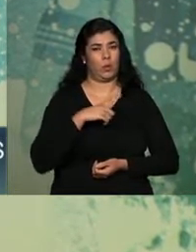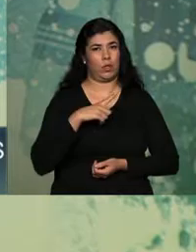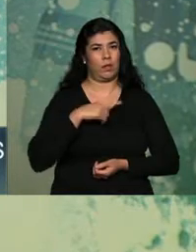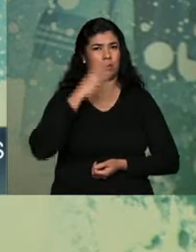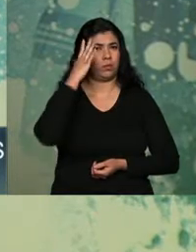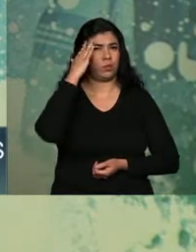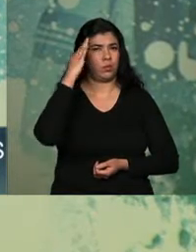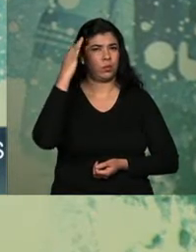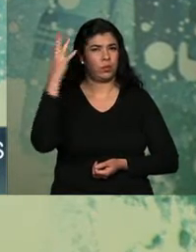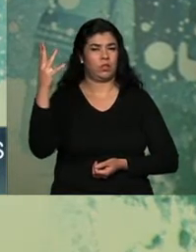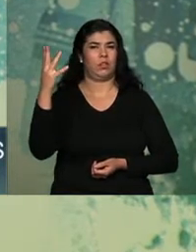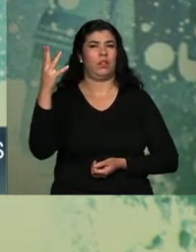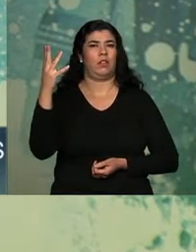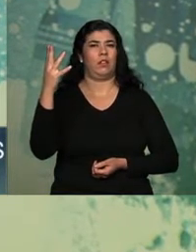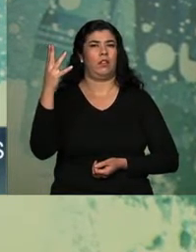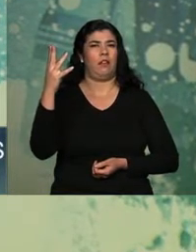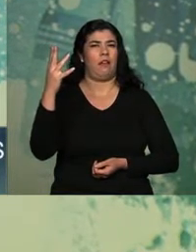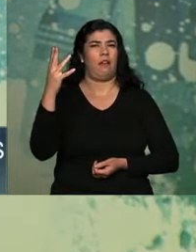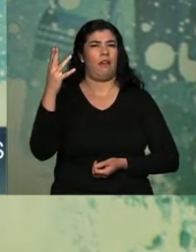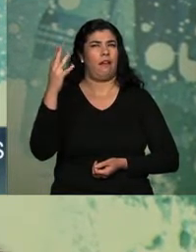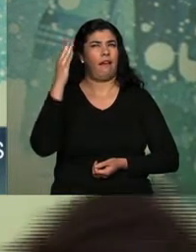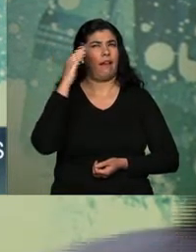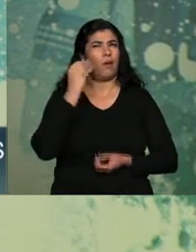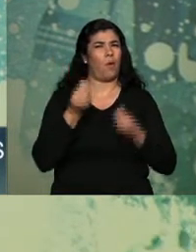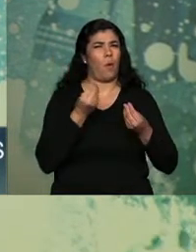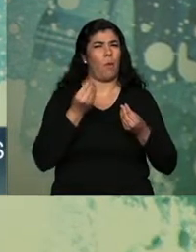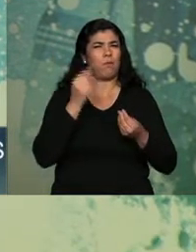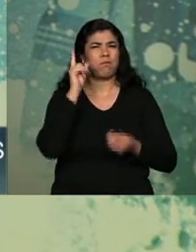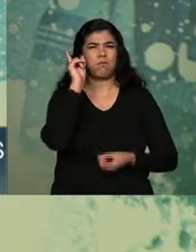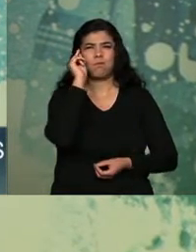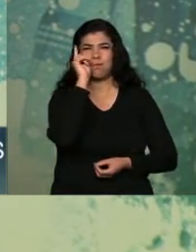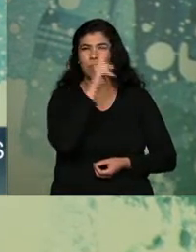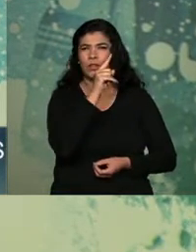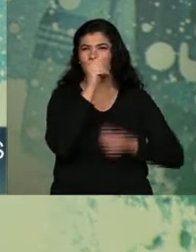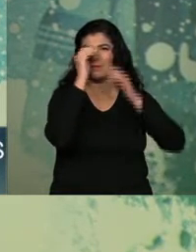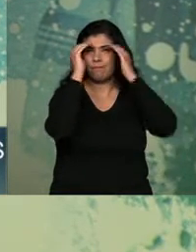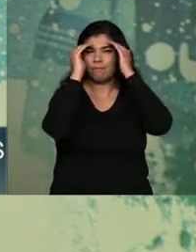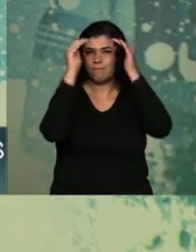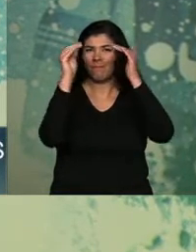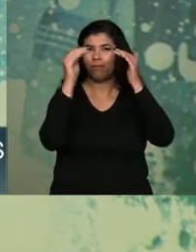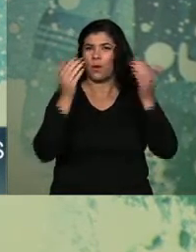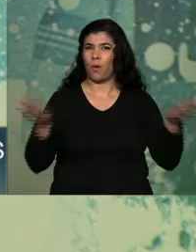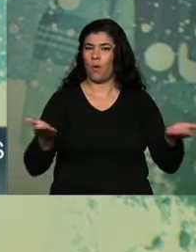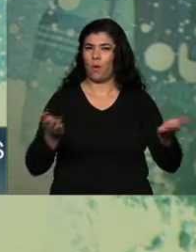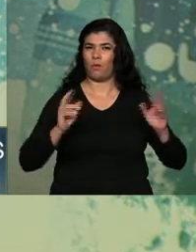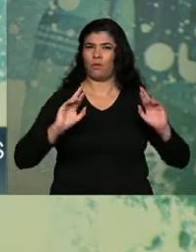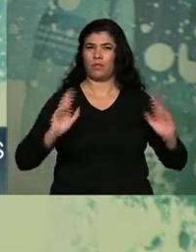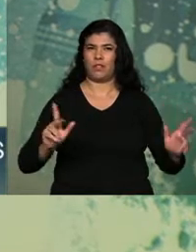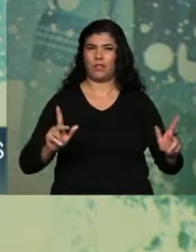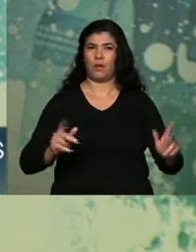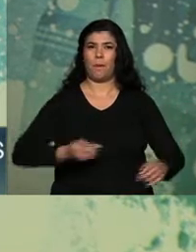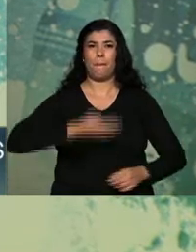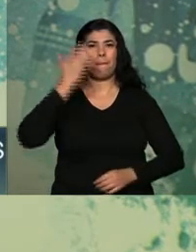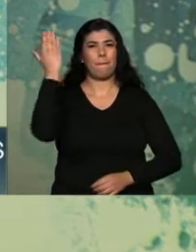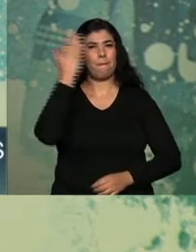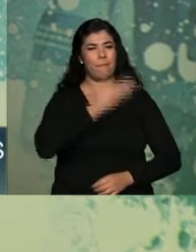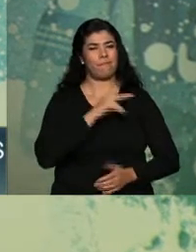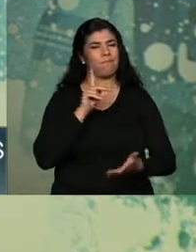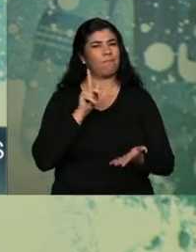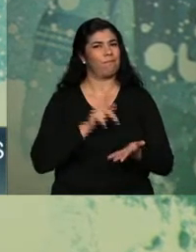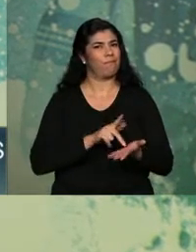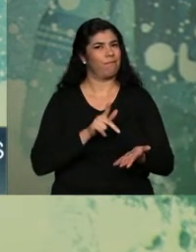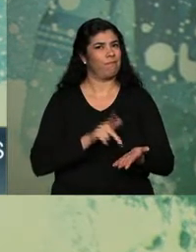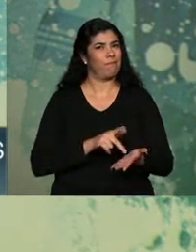tem muita dificuldade em realizar o sonho. E esse é um dia que prova que é possível, sim, realizar um